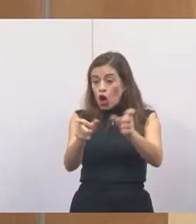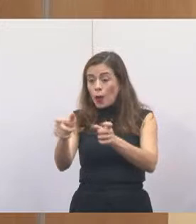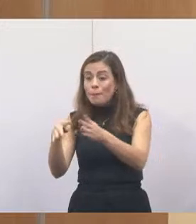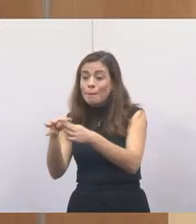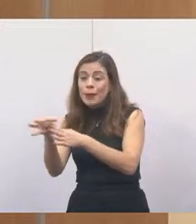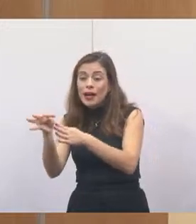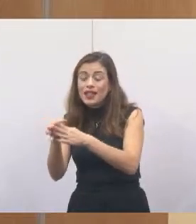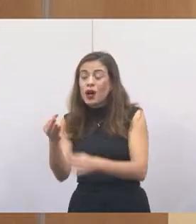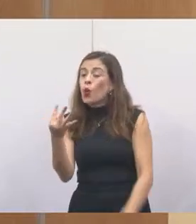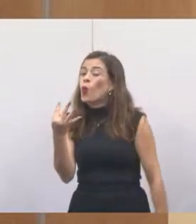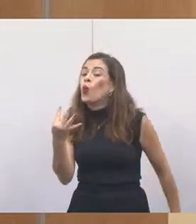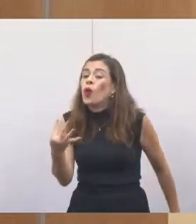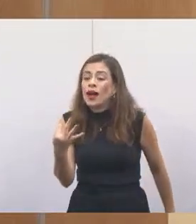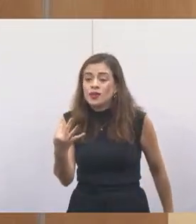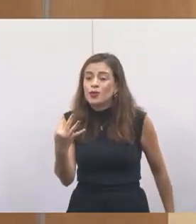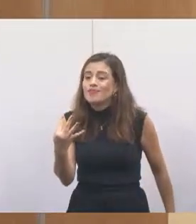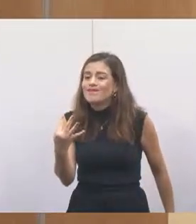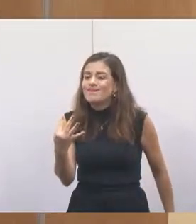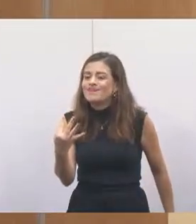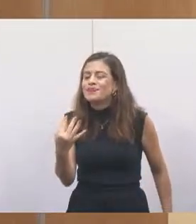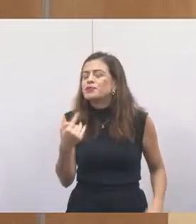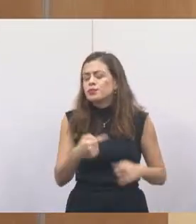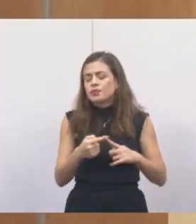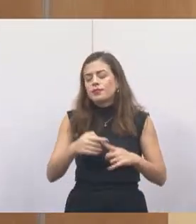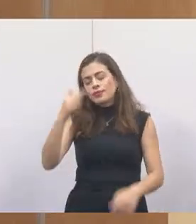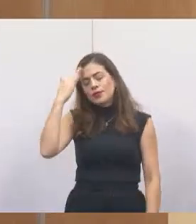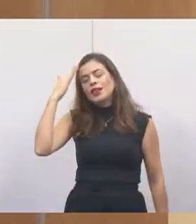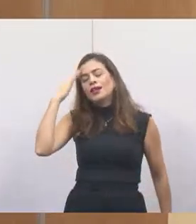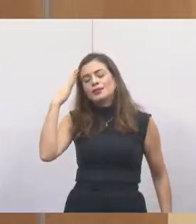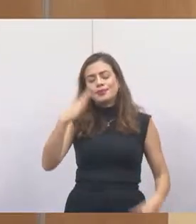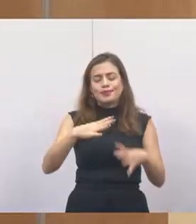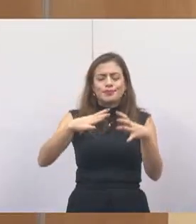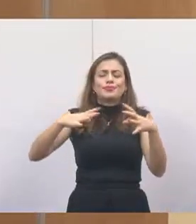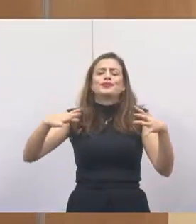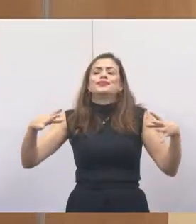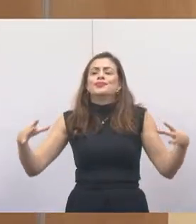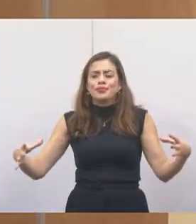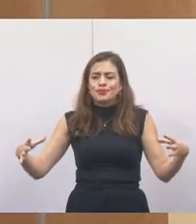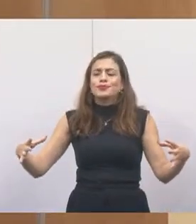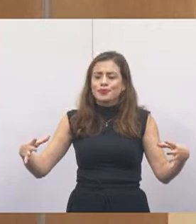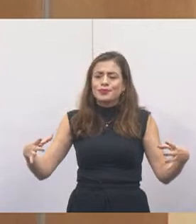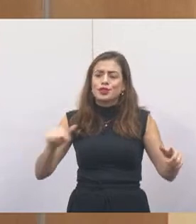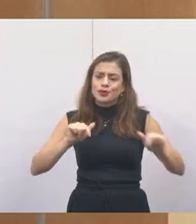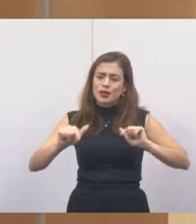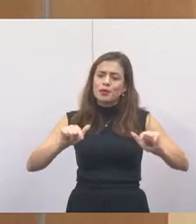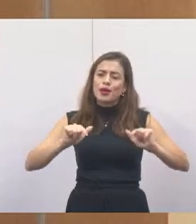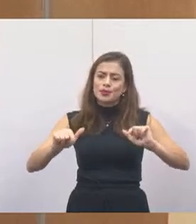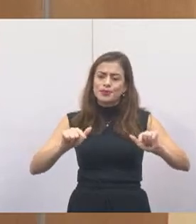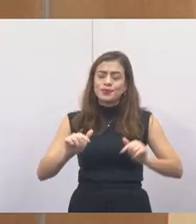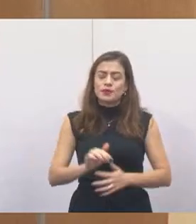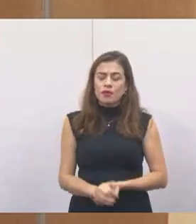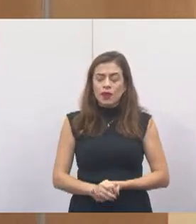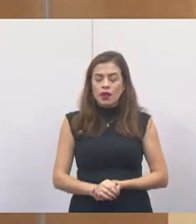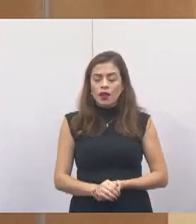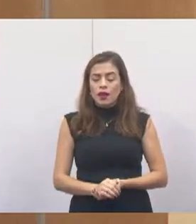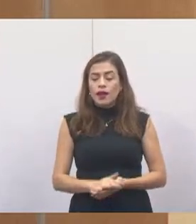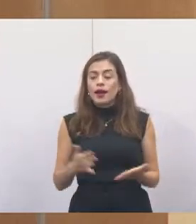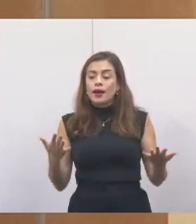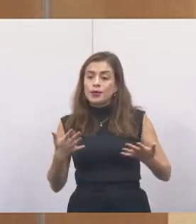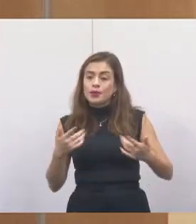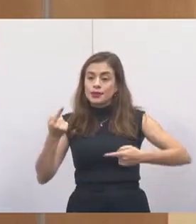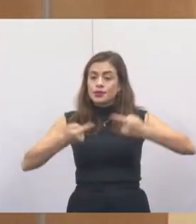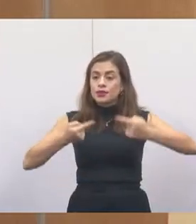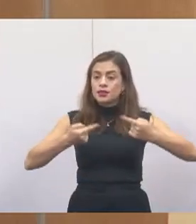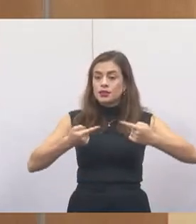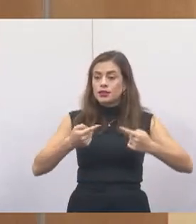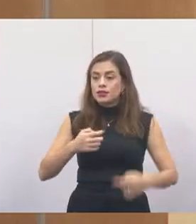conselheiros, mas que a gente sabe que a demanda é muito grande. Então chegou a hora de a gente discutir, vereador, são